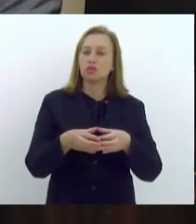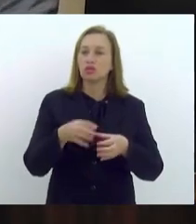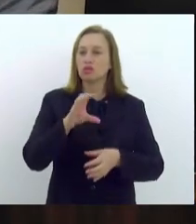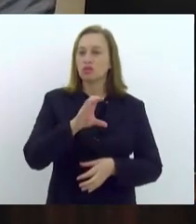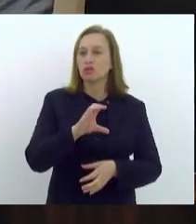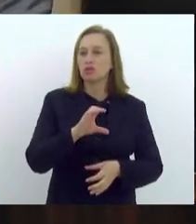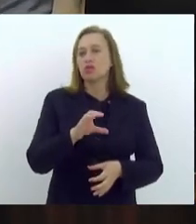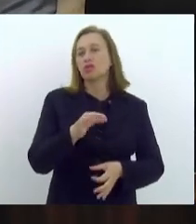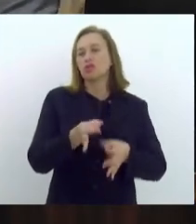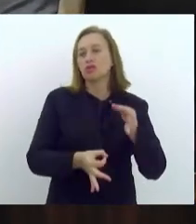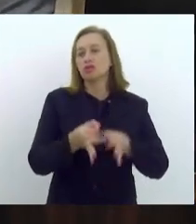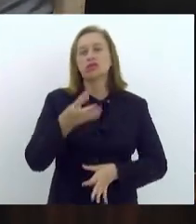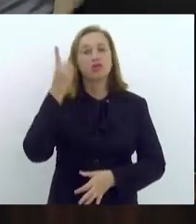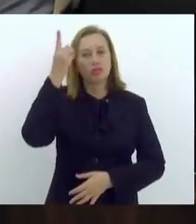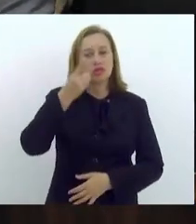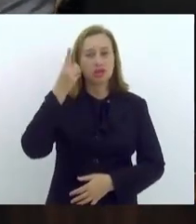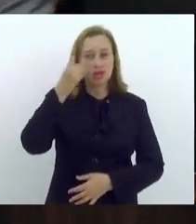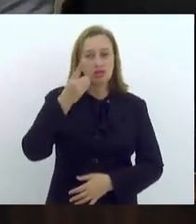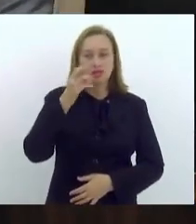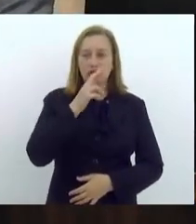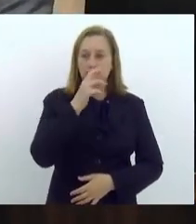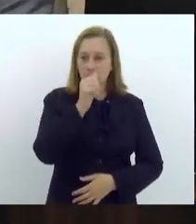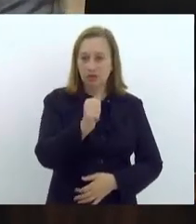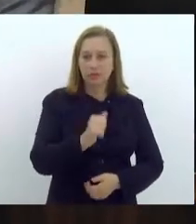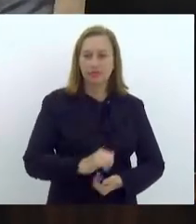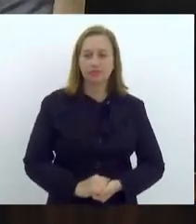Justiça, deputado Rodrigo Amorim.